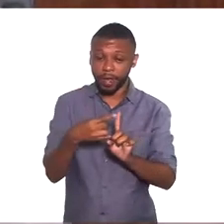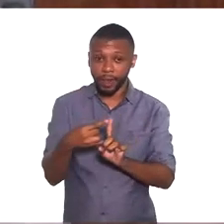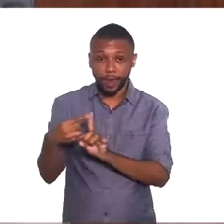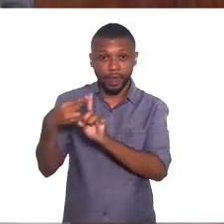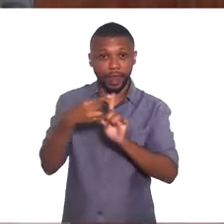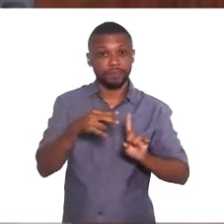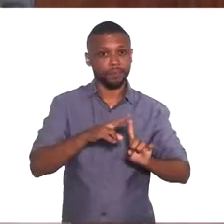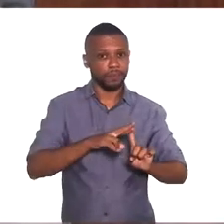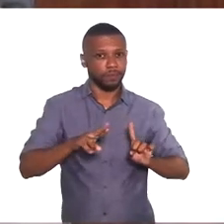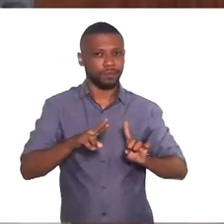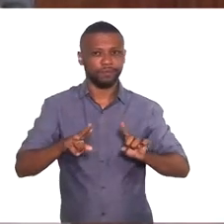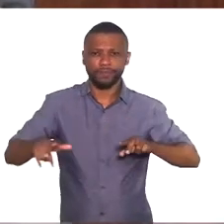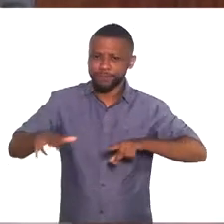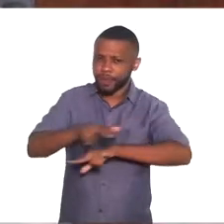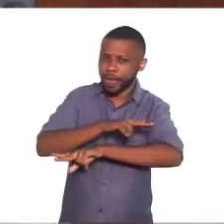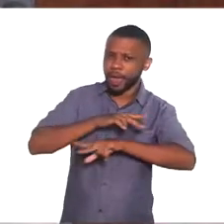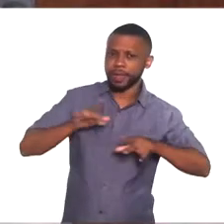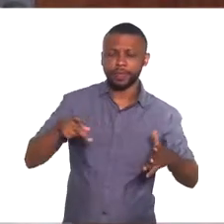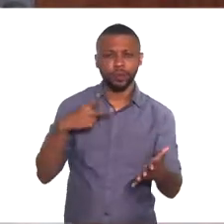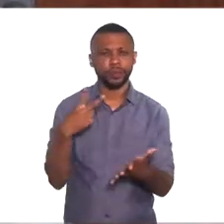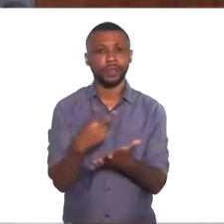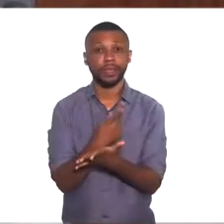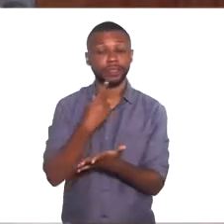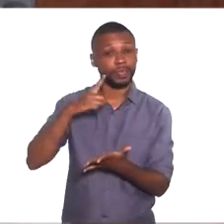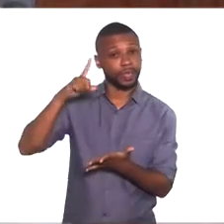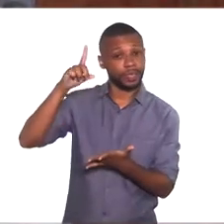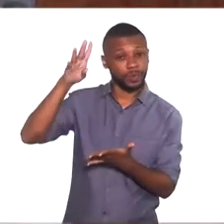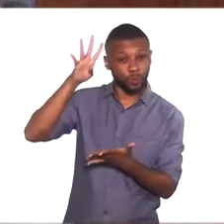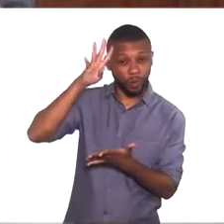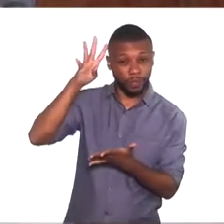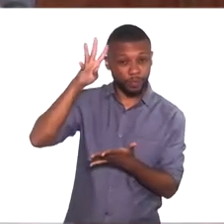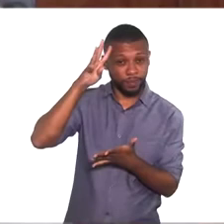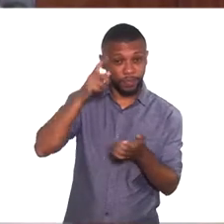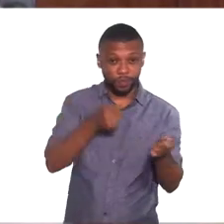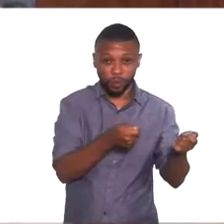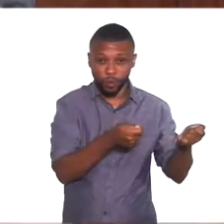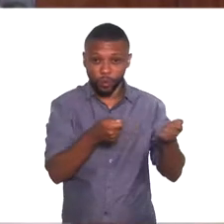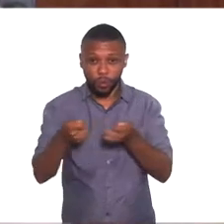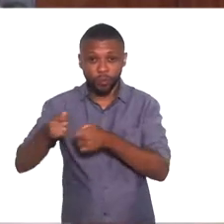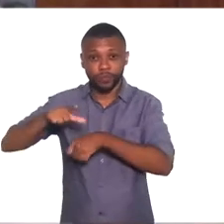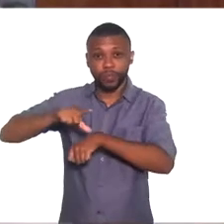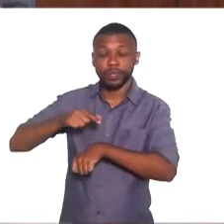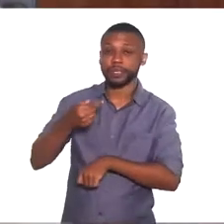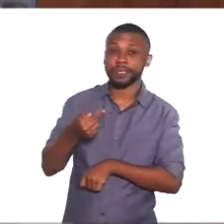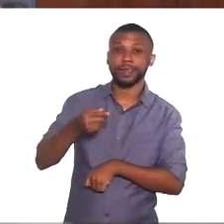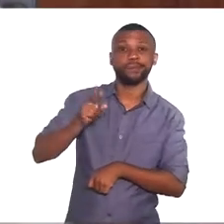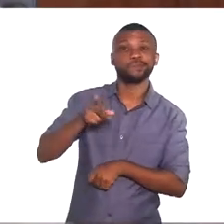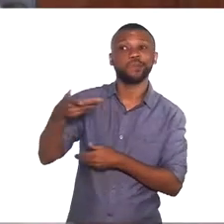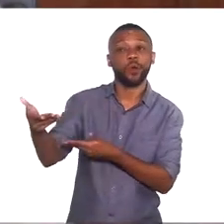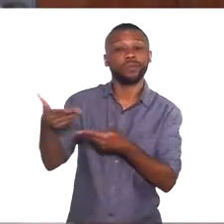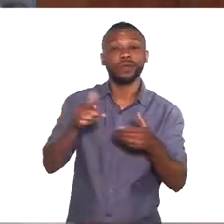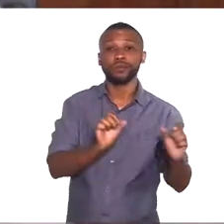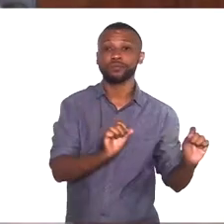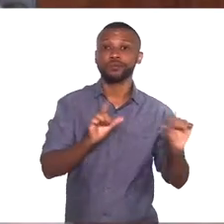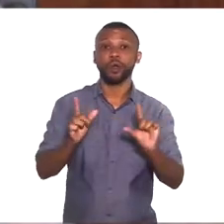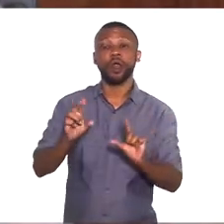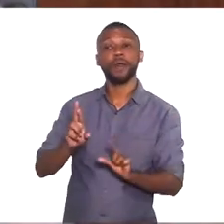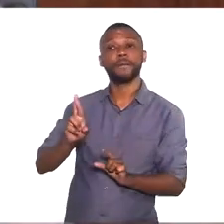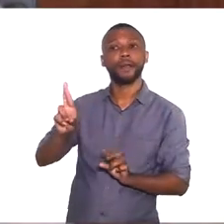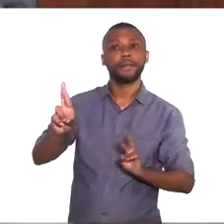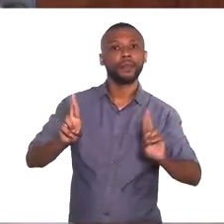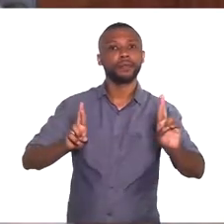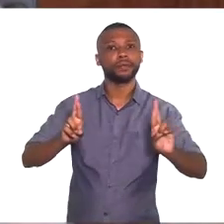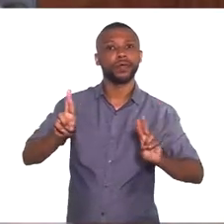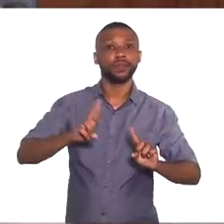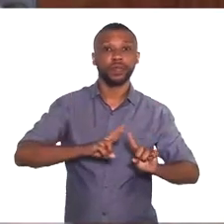Live e inter-religiosa que acontece todo e as esferas às dezenove horas sempre com três